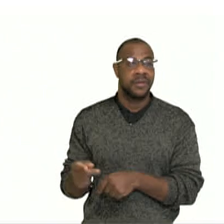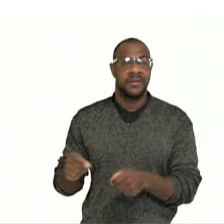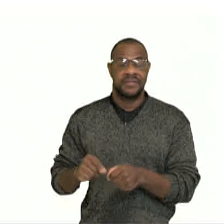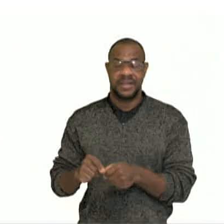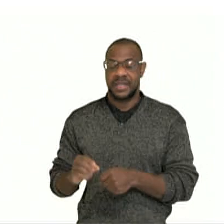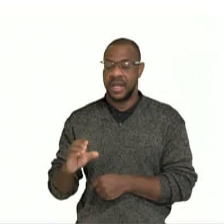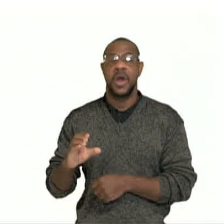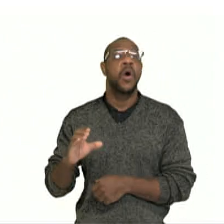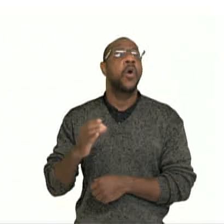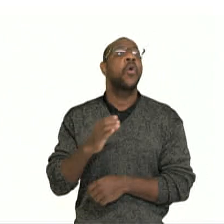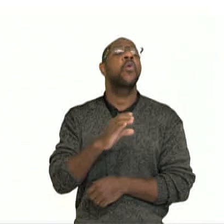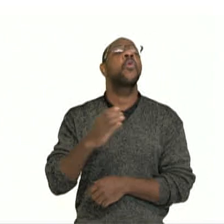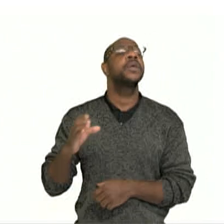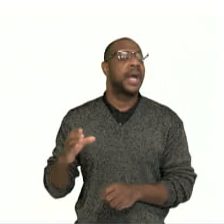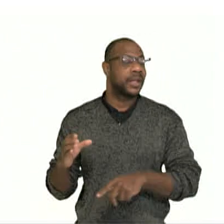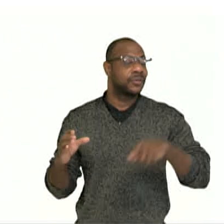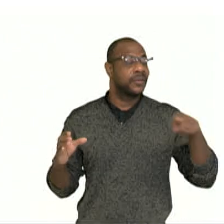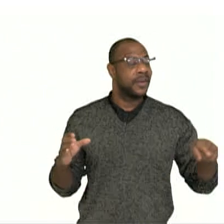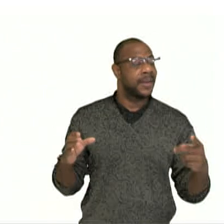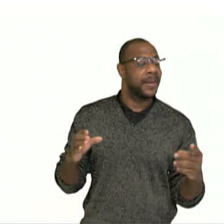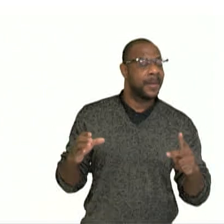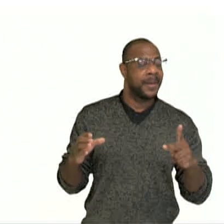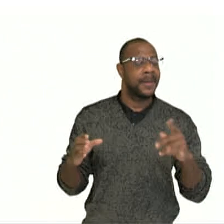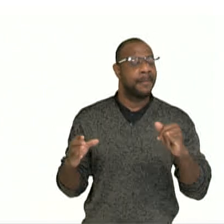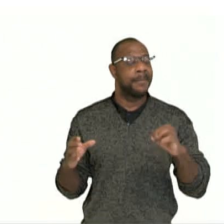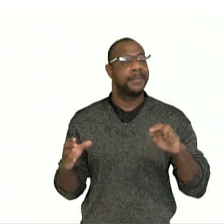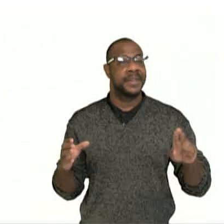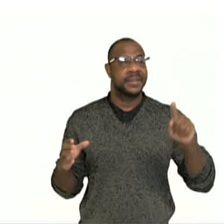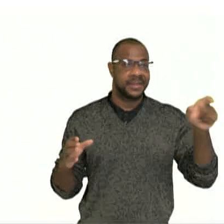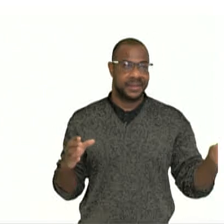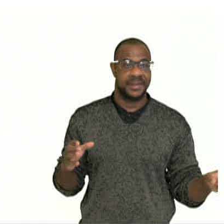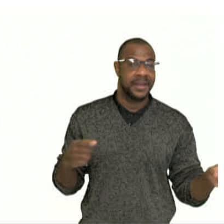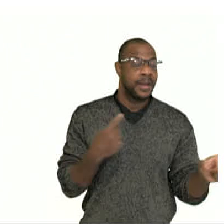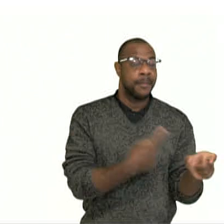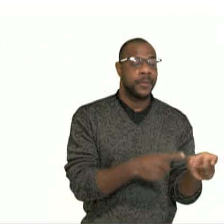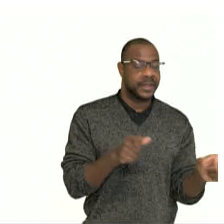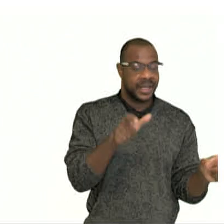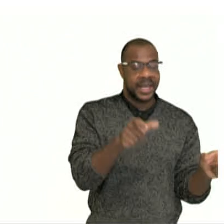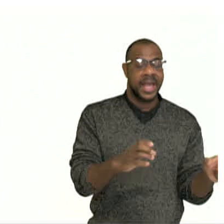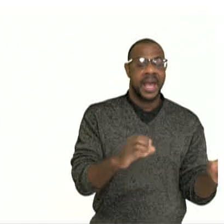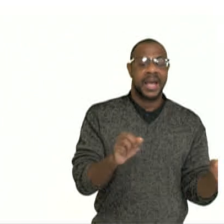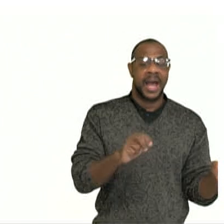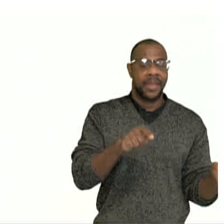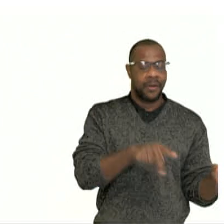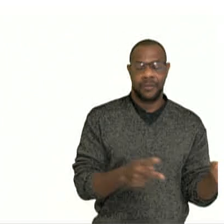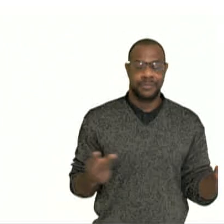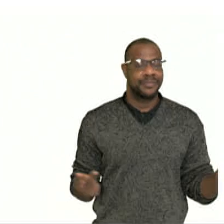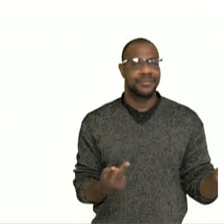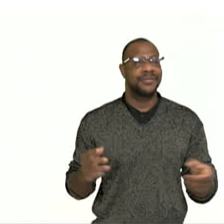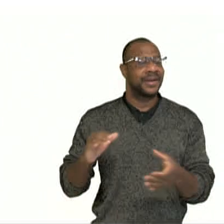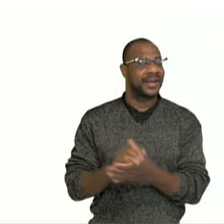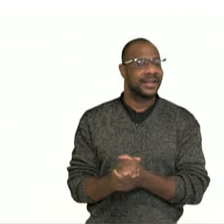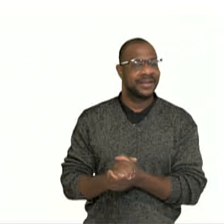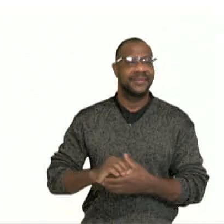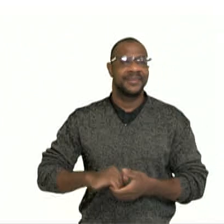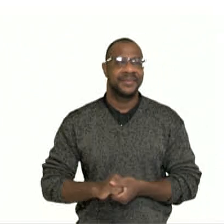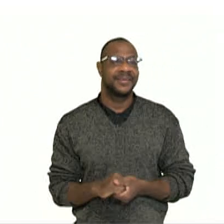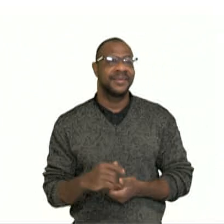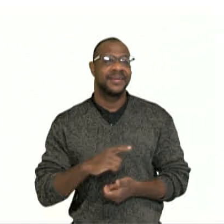o cunhado dele, porque Carol e Tom estão se casando. Observem que aqui nós vamos ter a